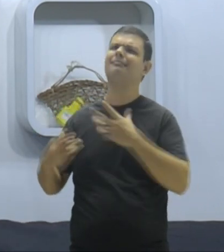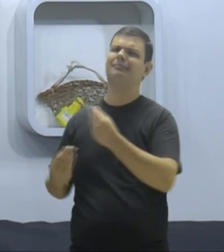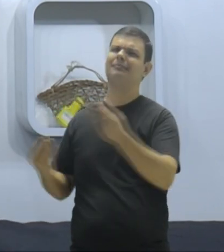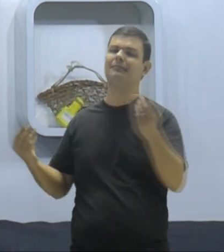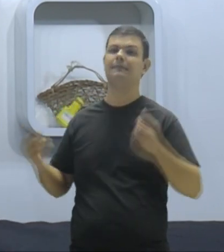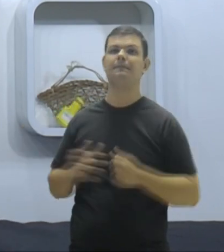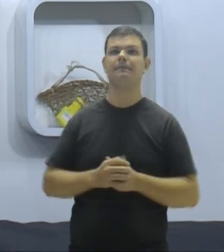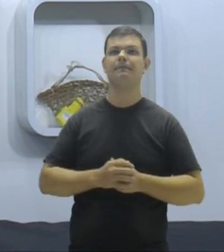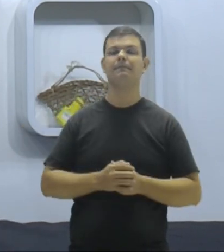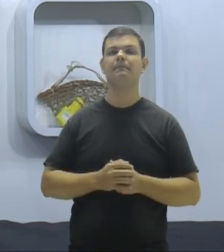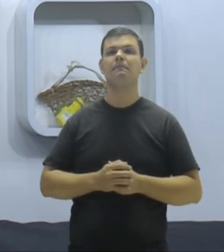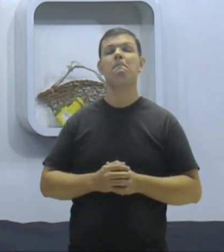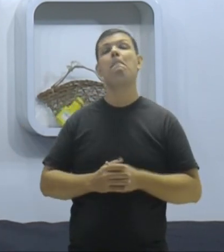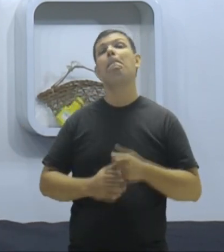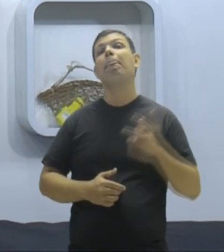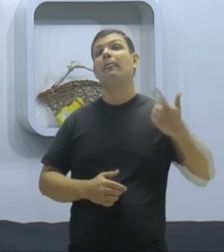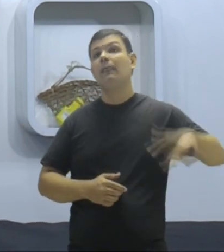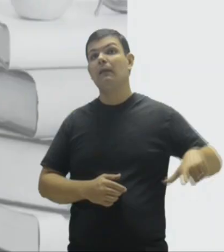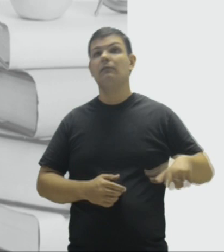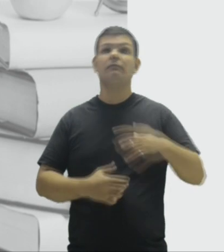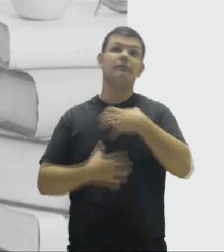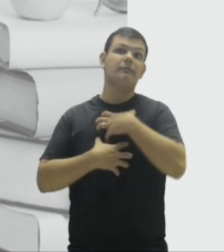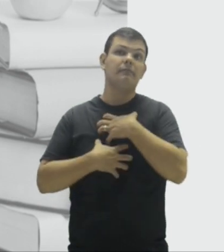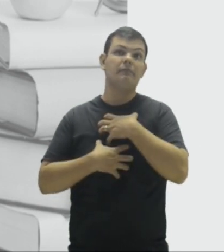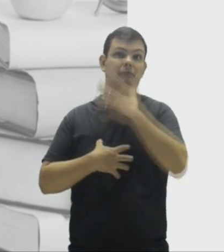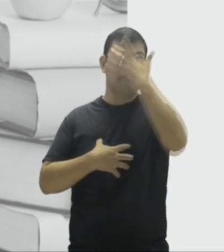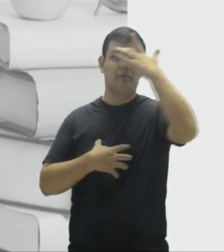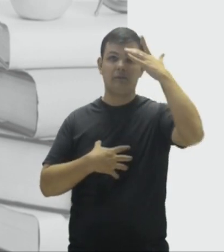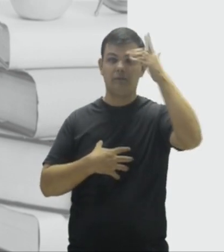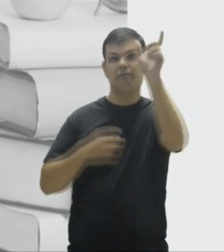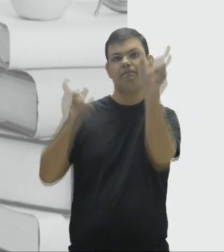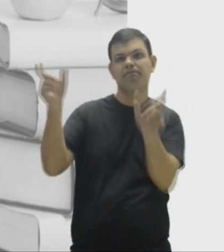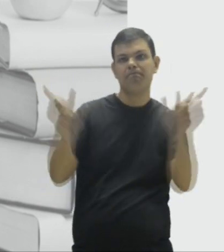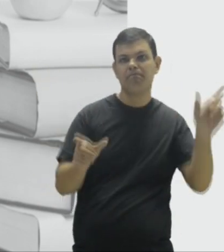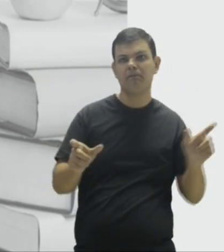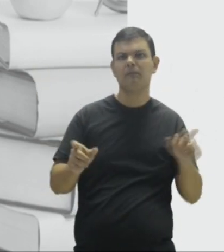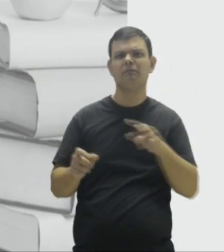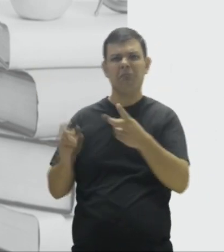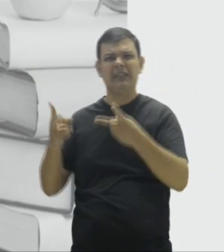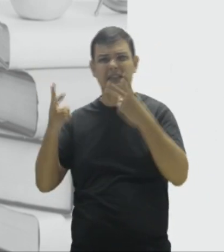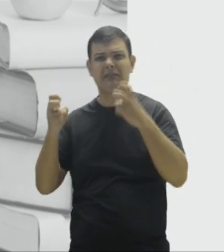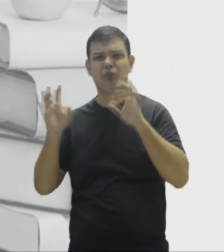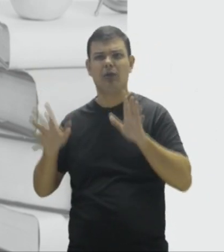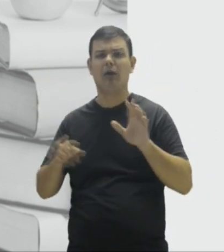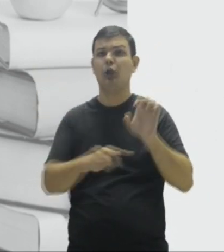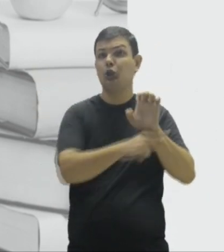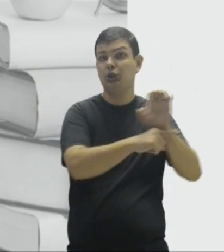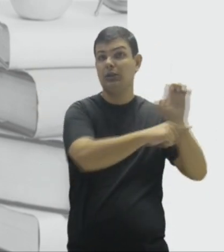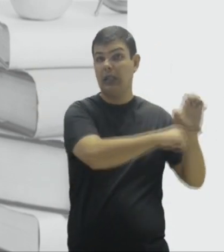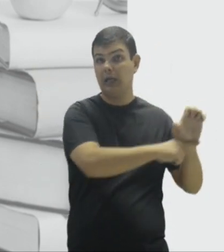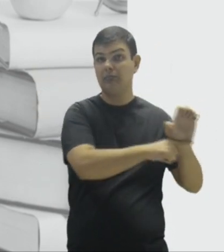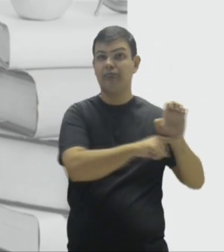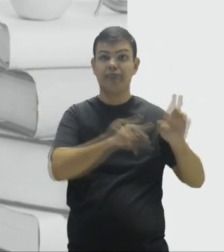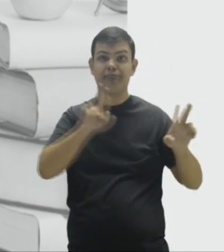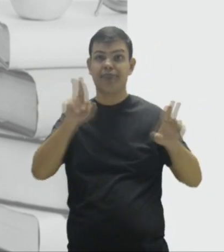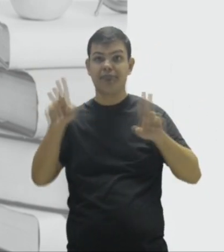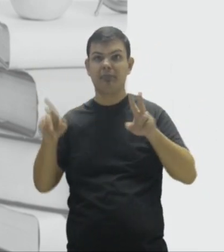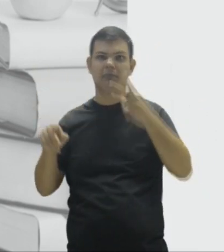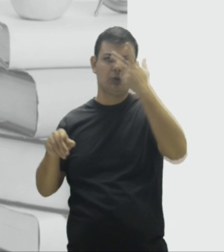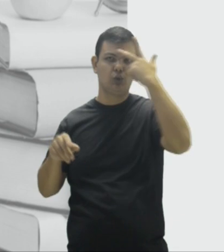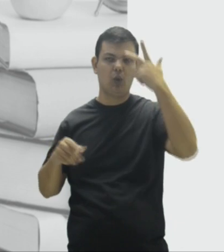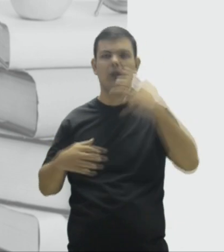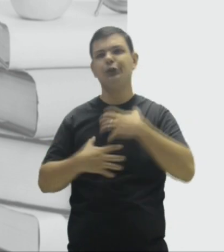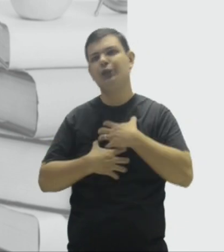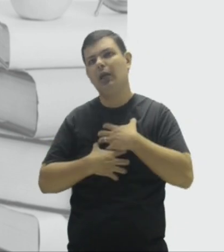Comportamento das pessoas. Você já observou que de uma região para outra, num estado para o outro, o comportamento das pessoas, o